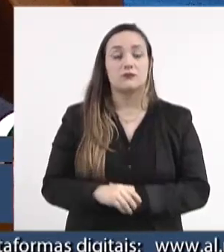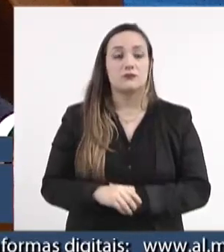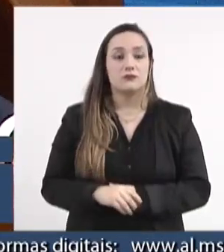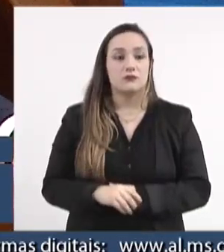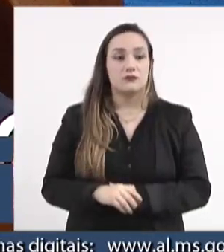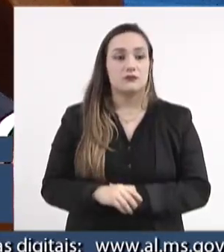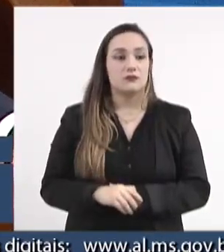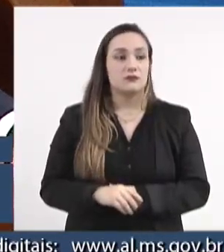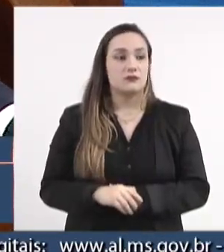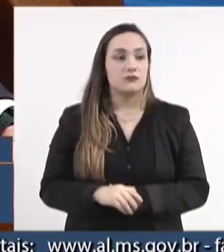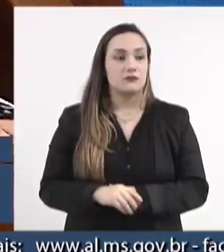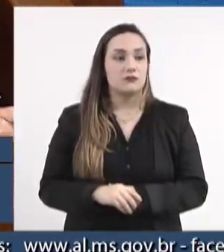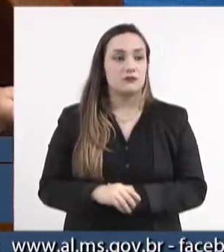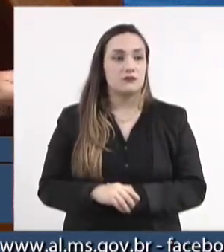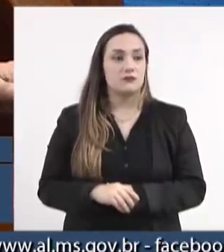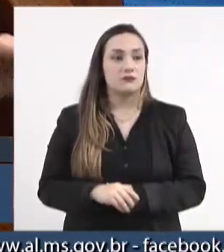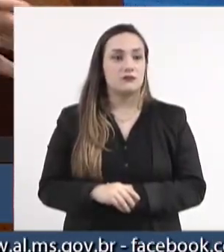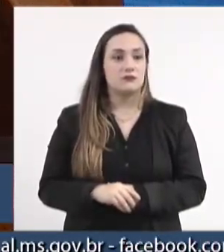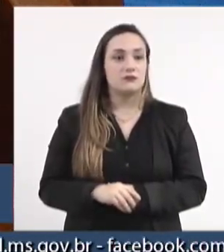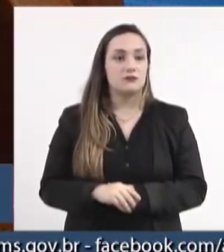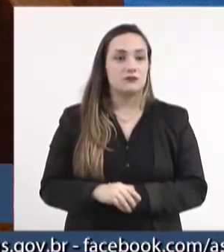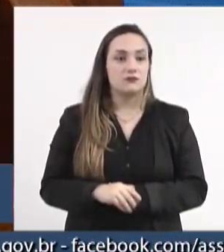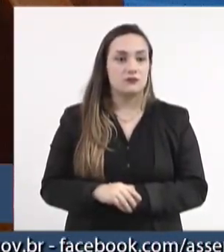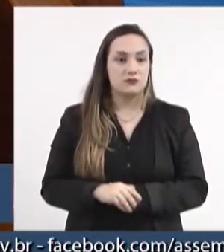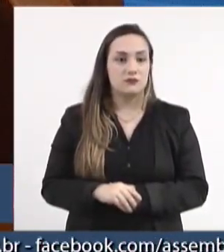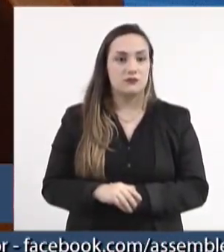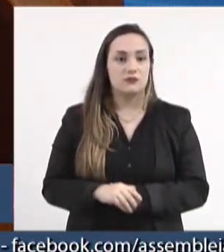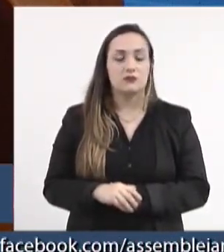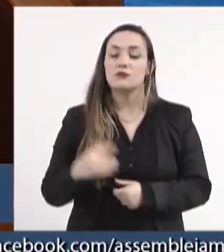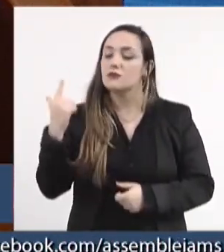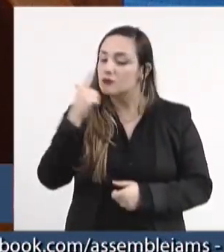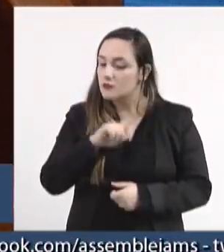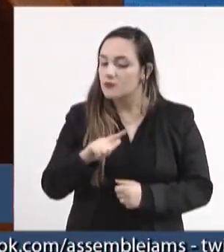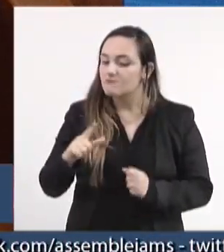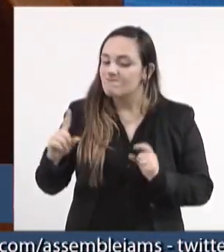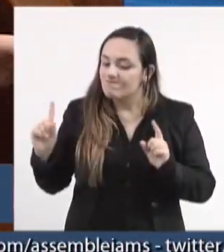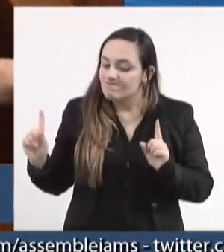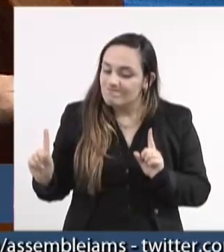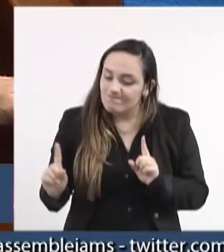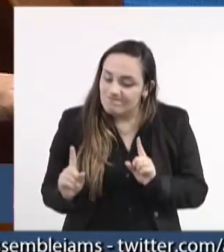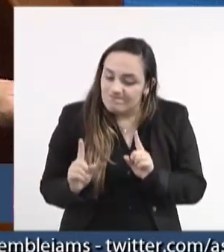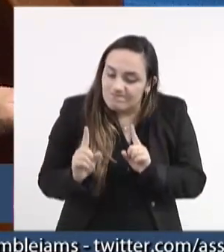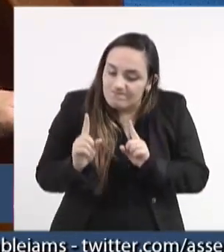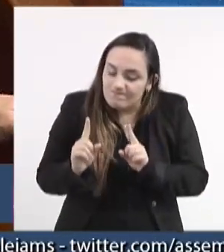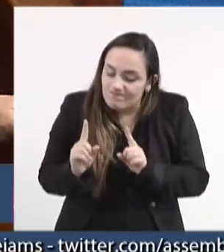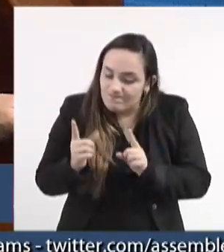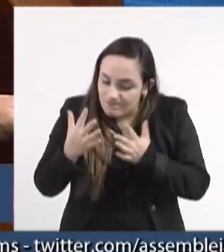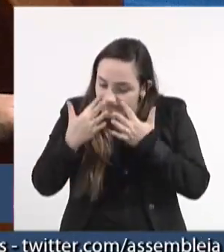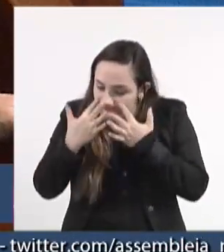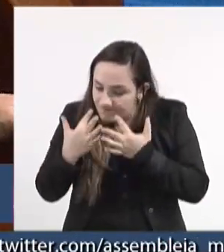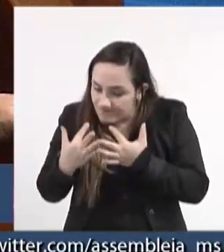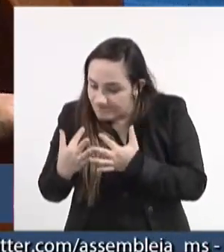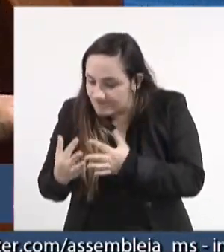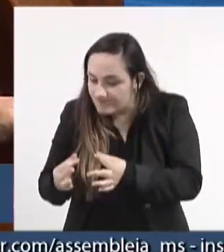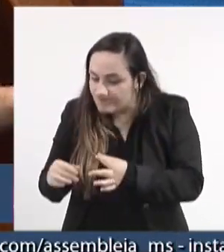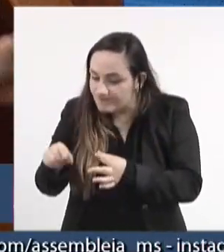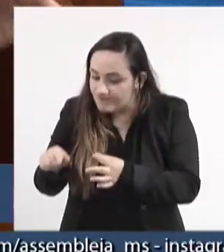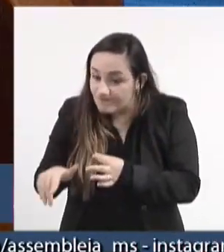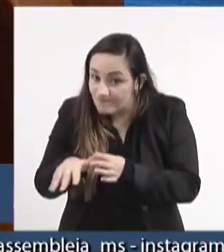presidente Gerson Claro, de se aproximar das questões e das